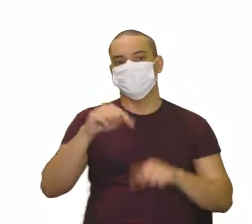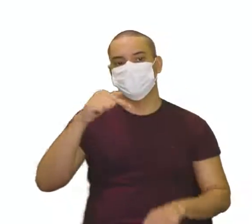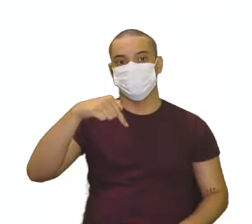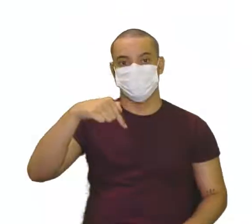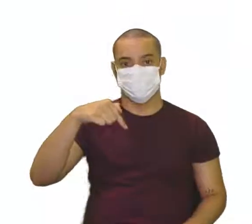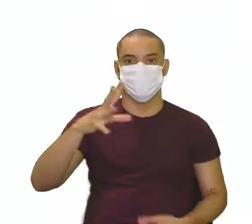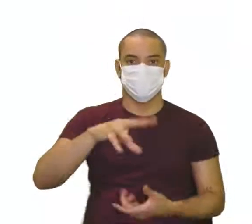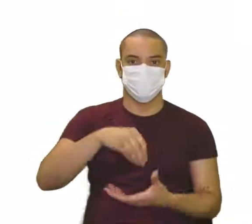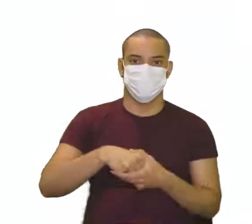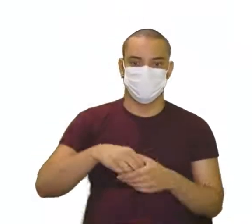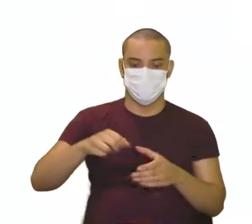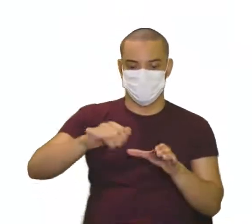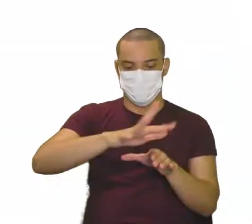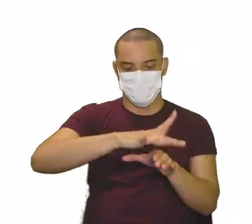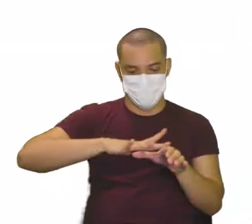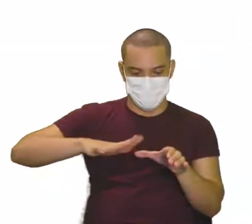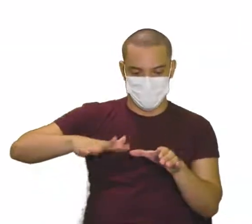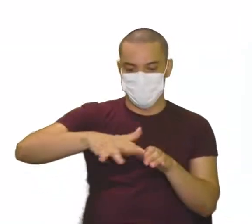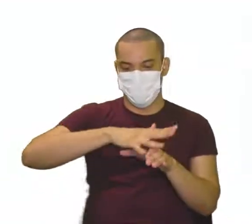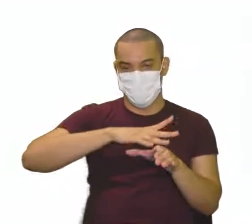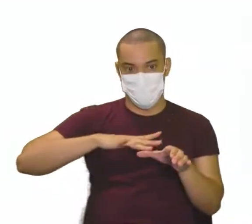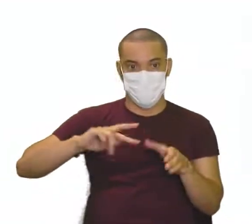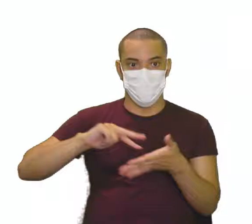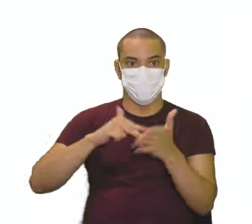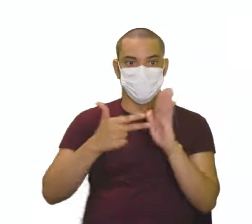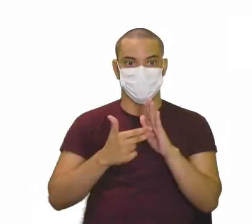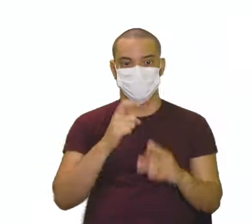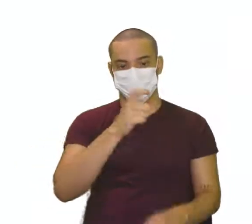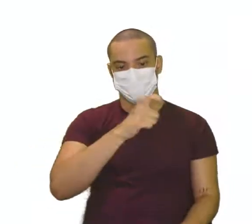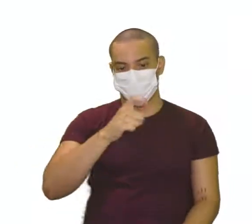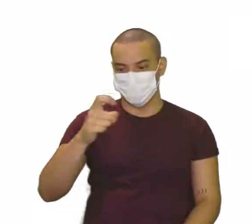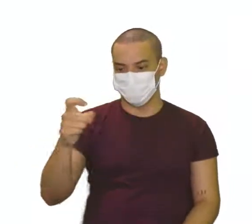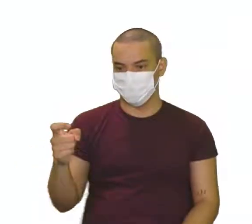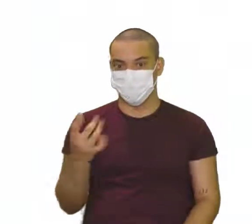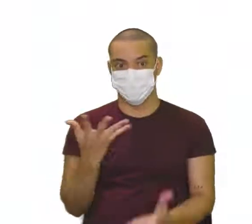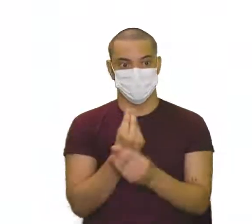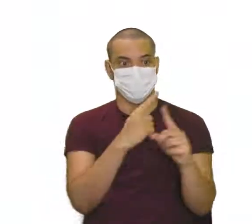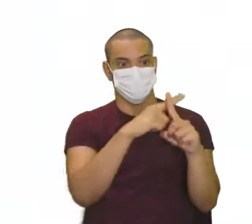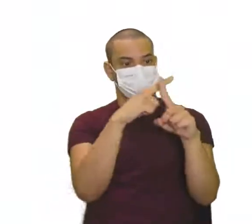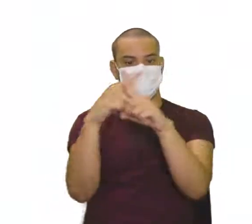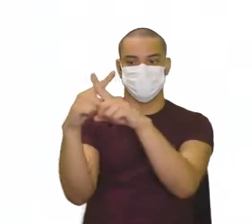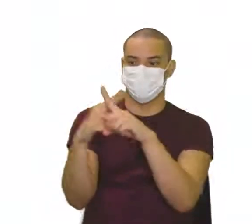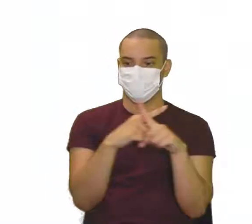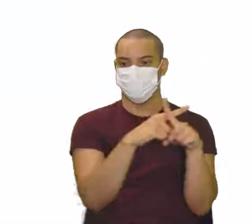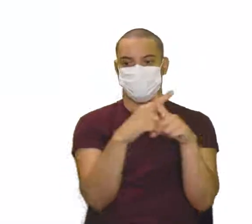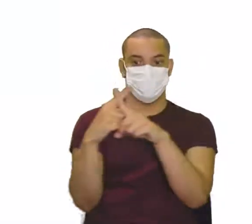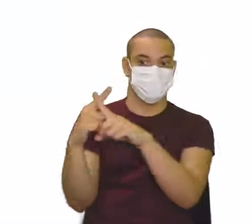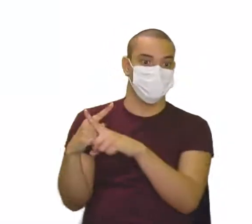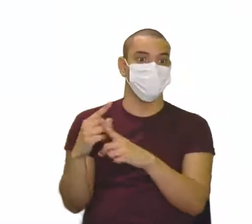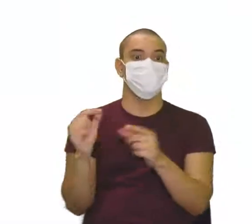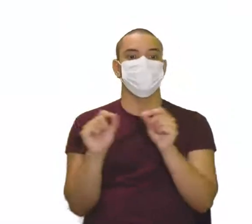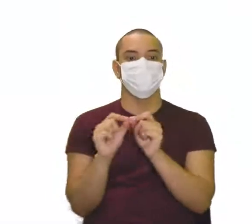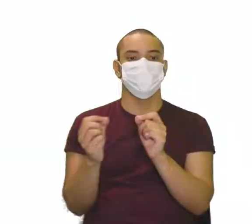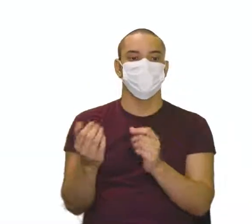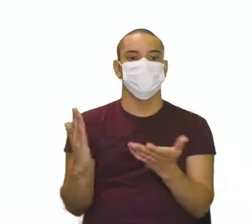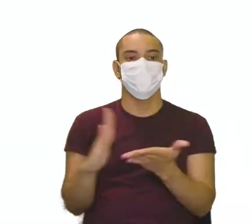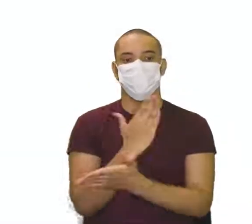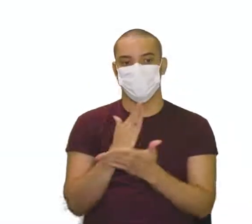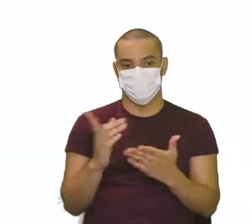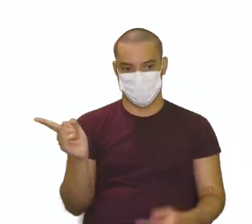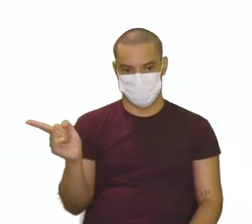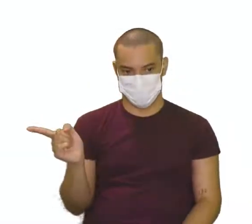campo magnético entrando, né, que é representado pelo xizinho, e a gente vai lançar aí algumas cargas, olha só.